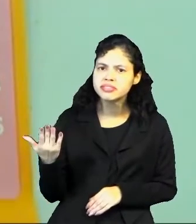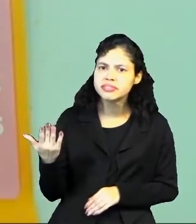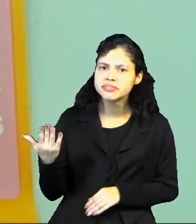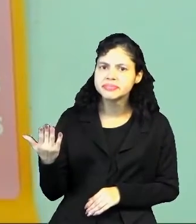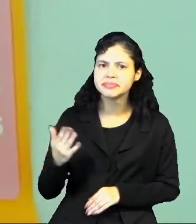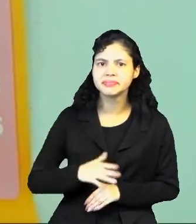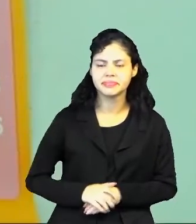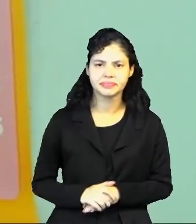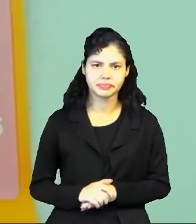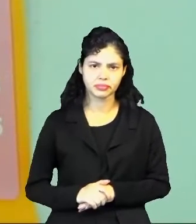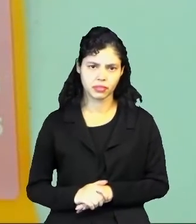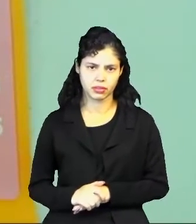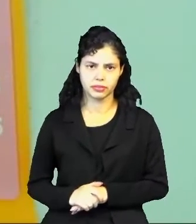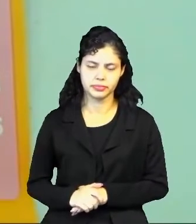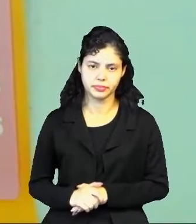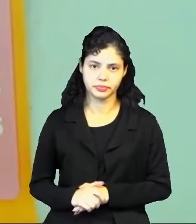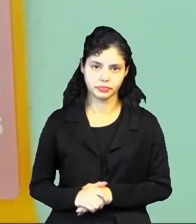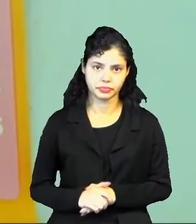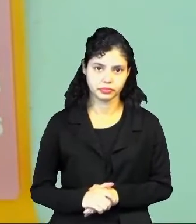correspondem aos...